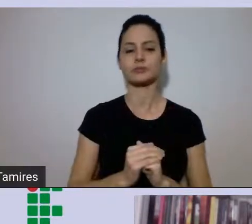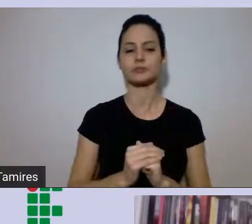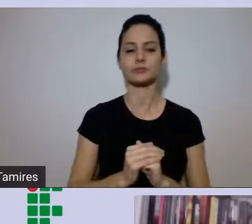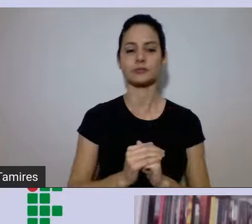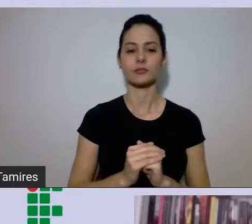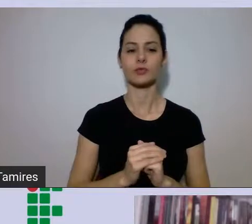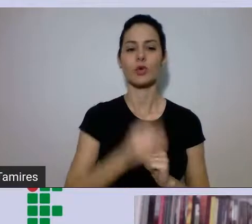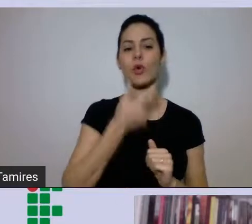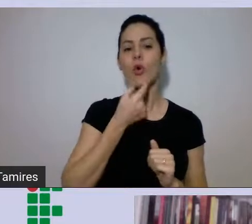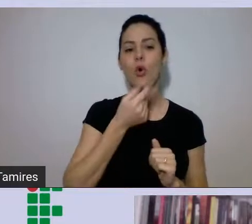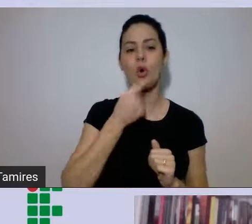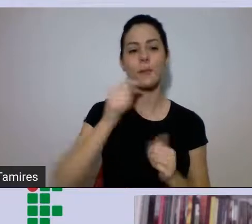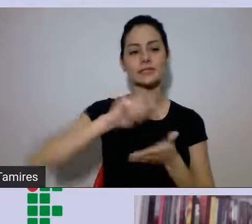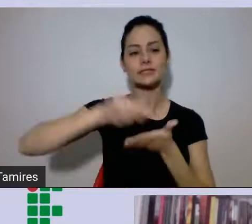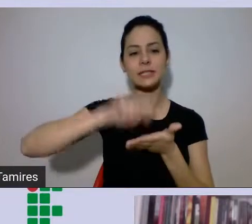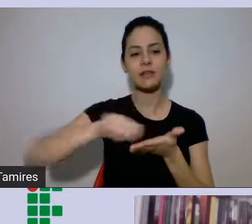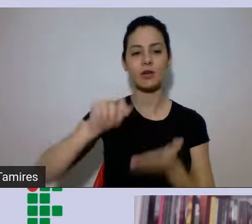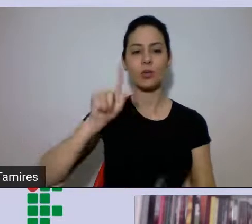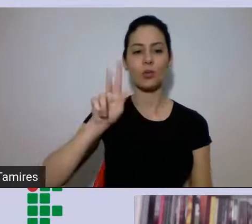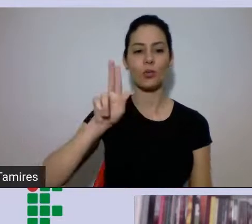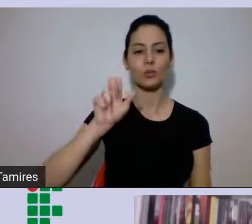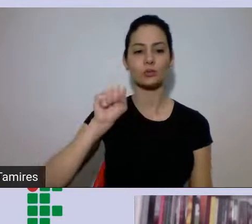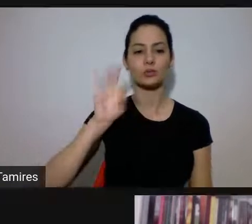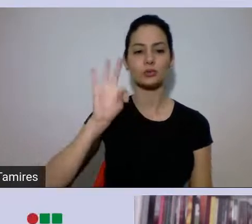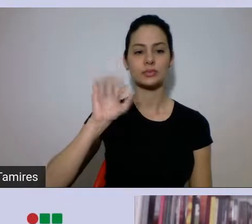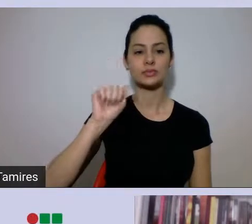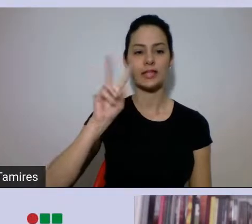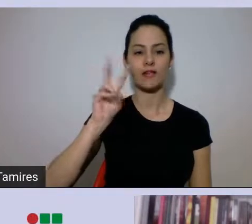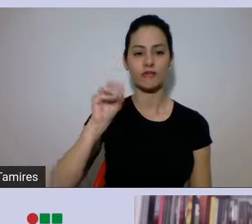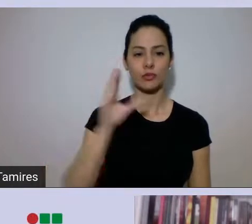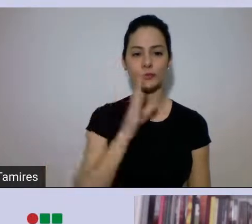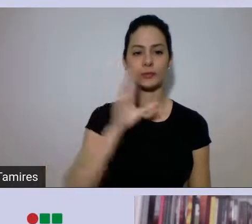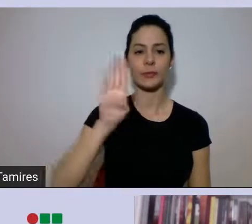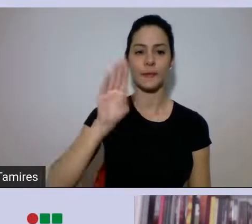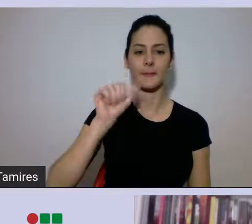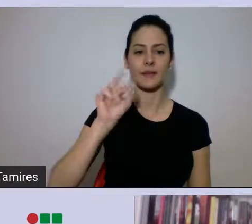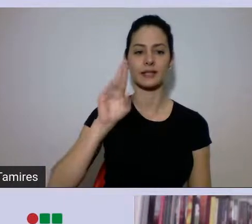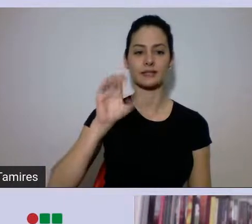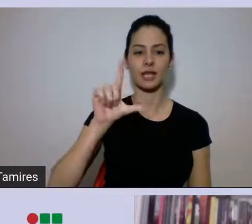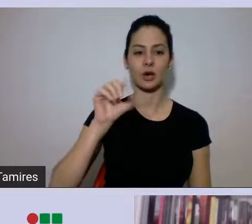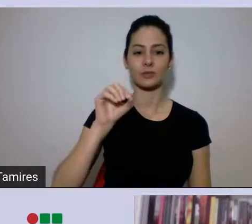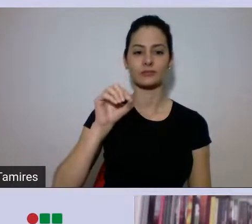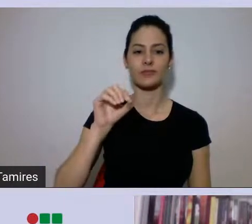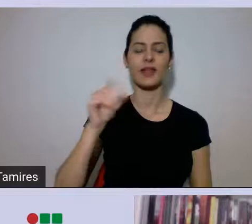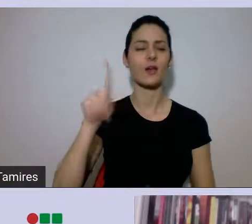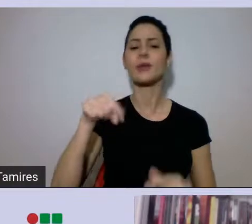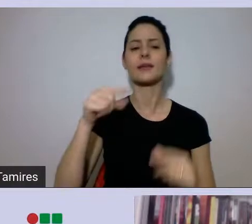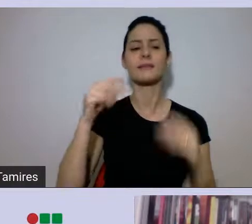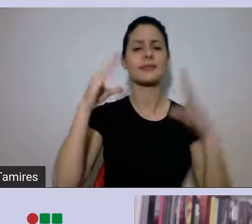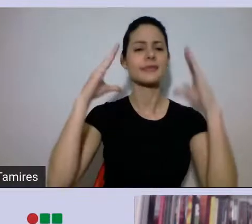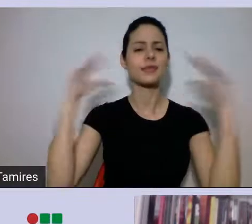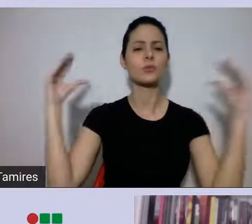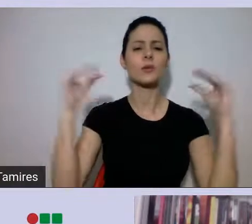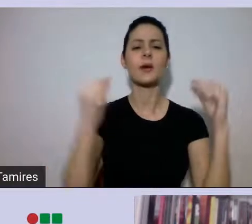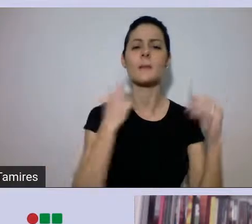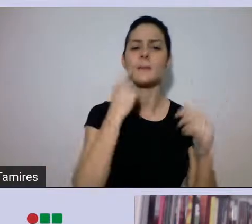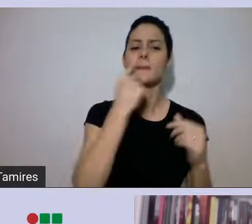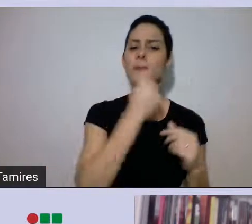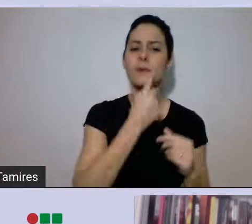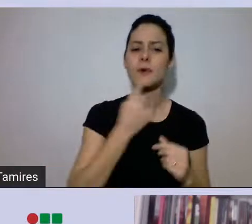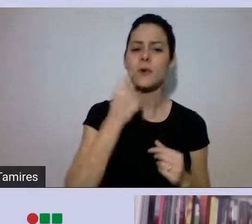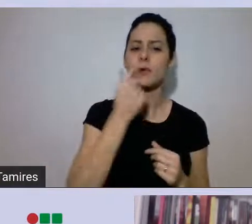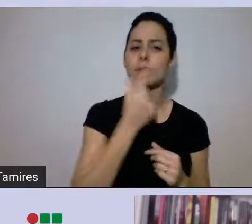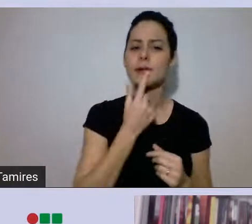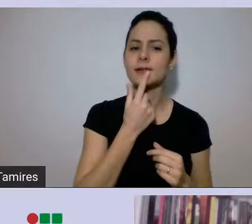O autor do livro é o Gustavo Barcelos. É naturalmente a boca que primeiro e mais intensamente